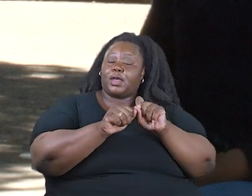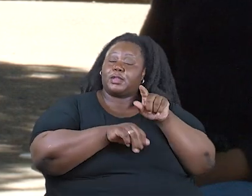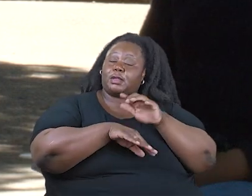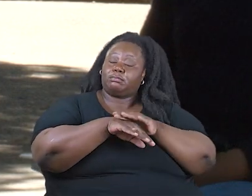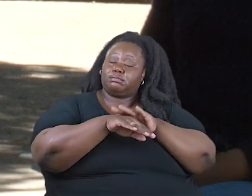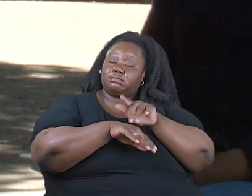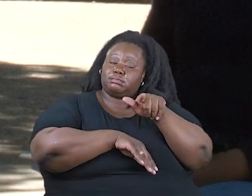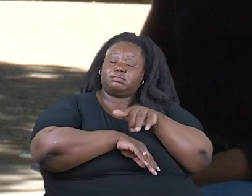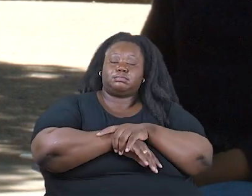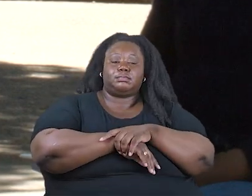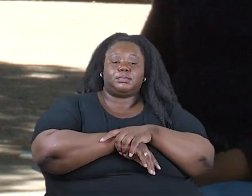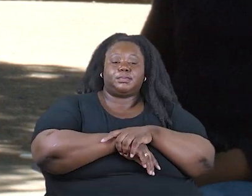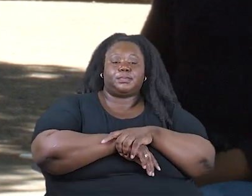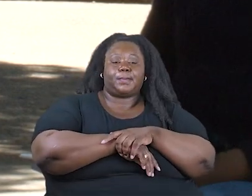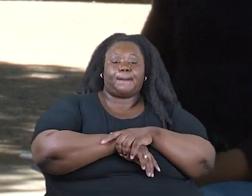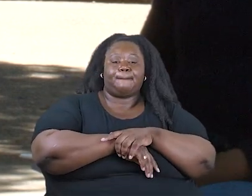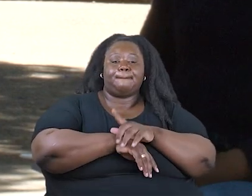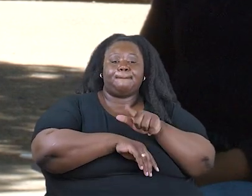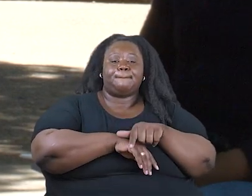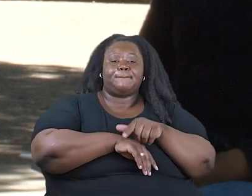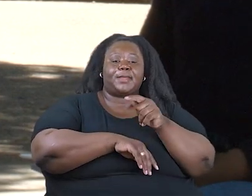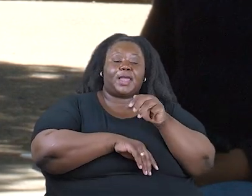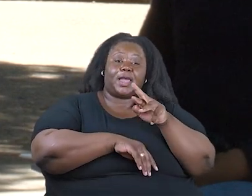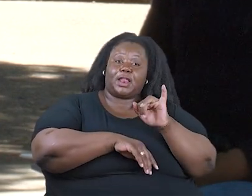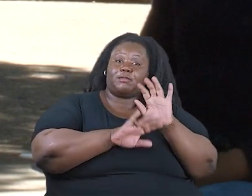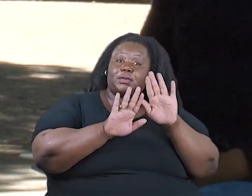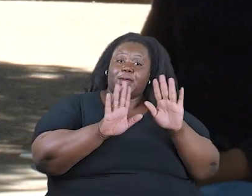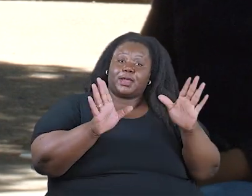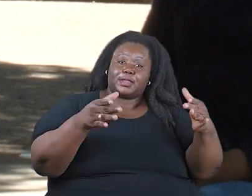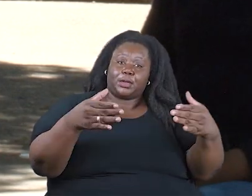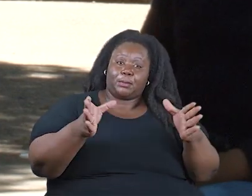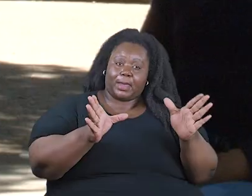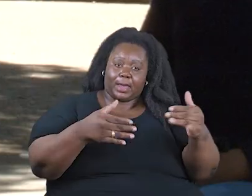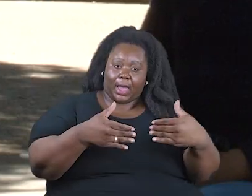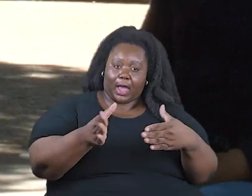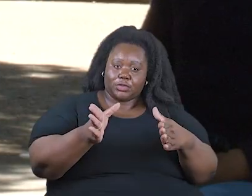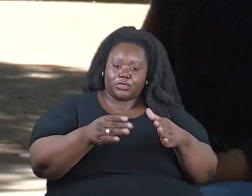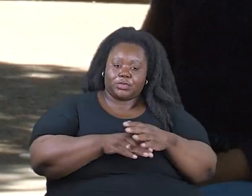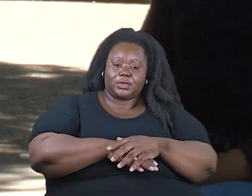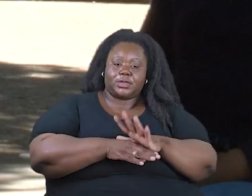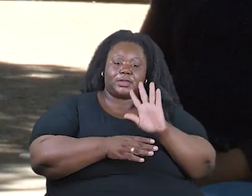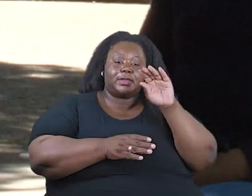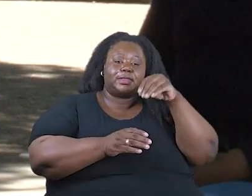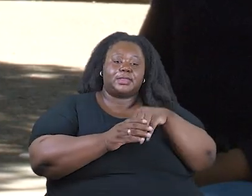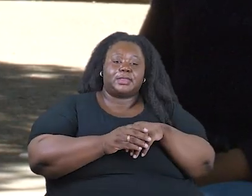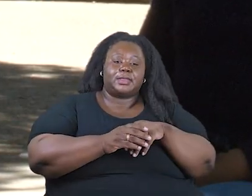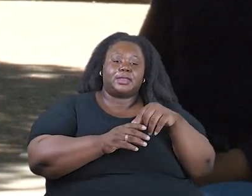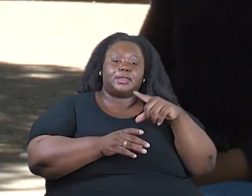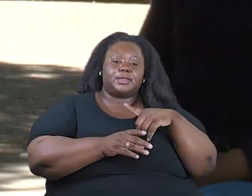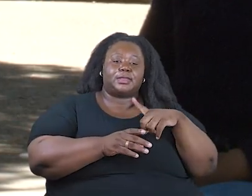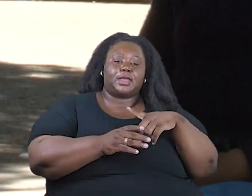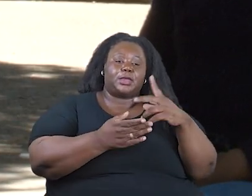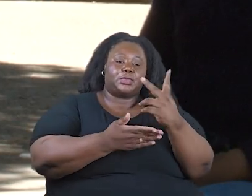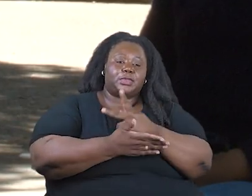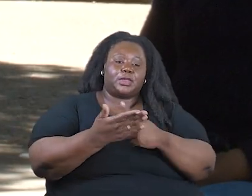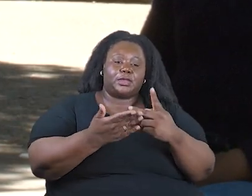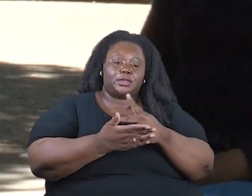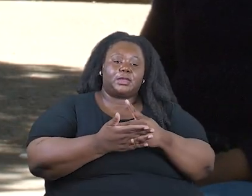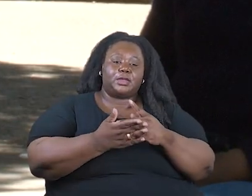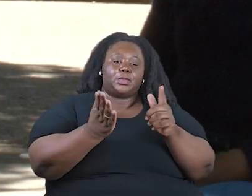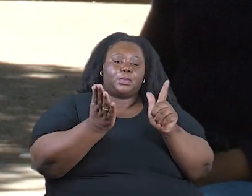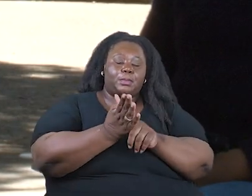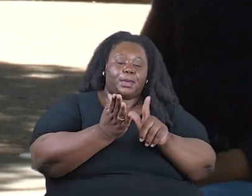Mesmo. Está como uma edição de gravura, mas é uma caixa que dentro da caixa vem um desenho, vem um